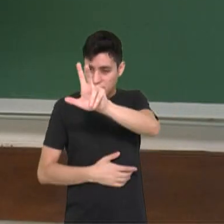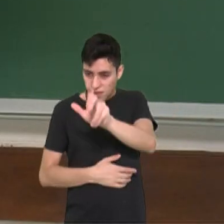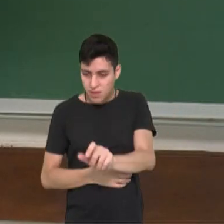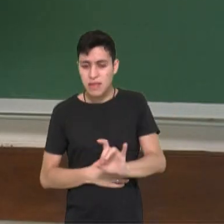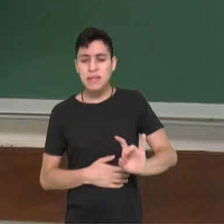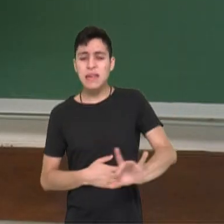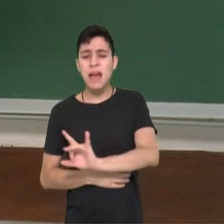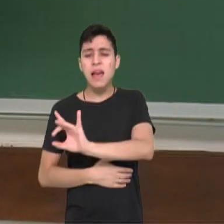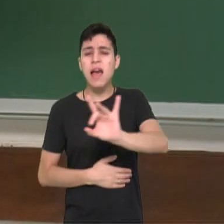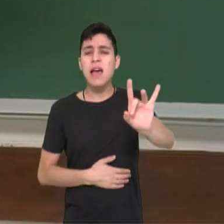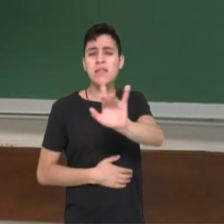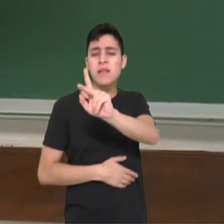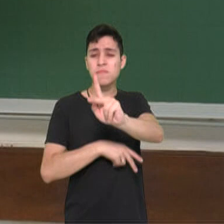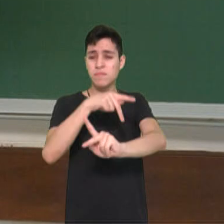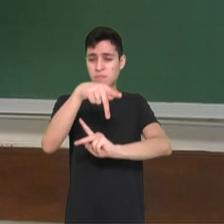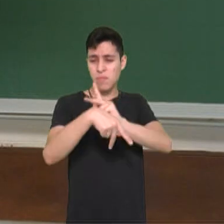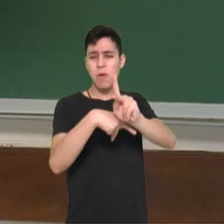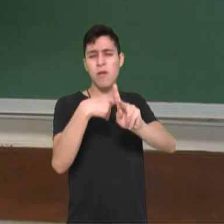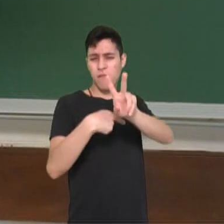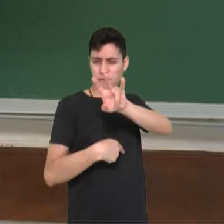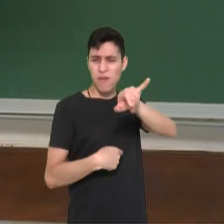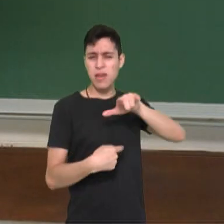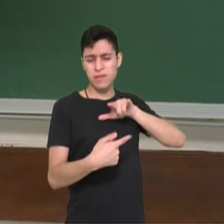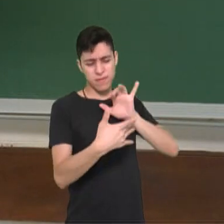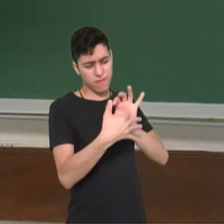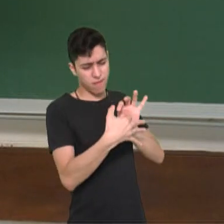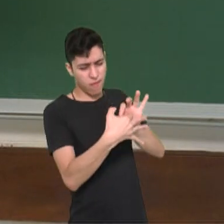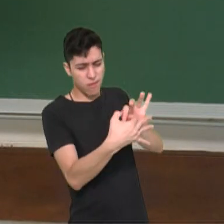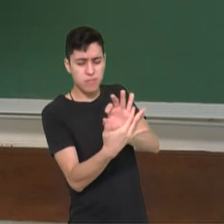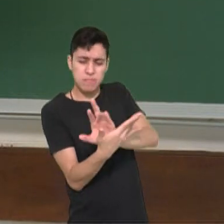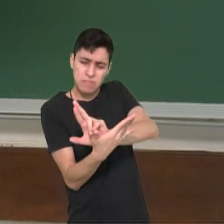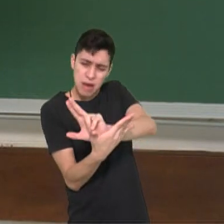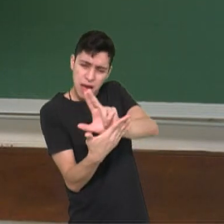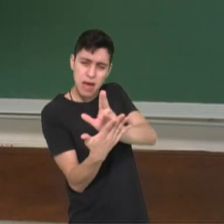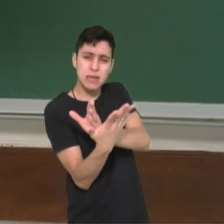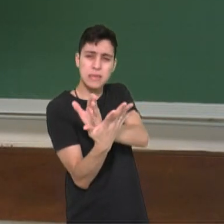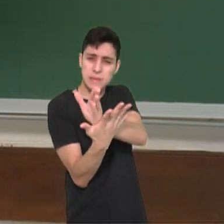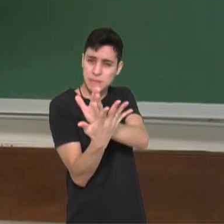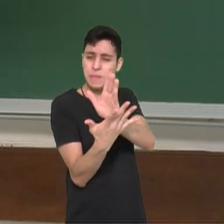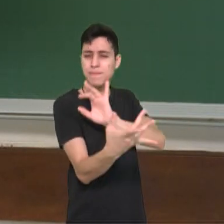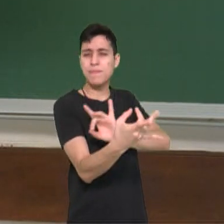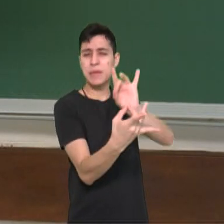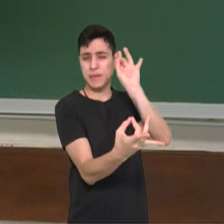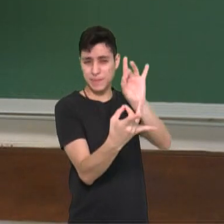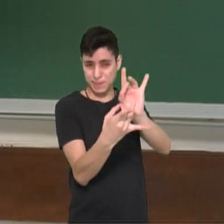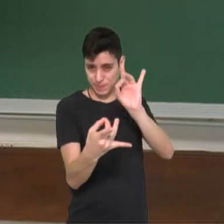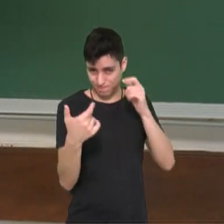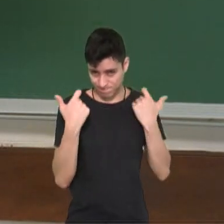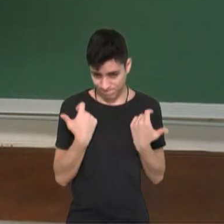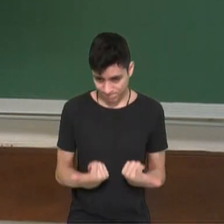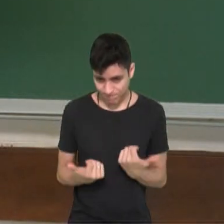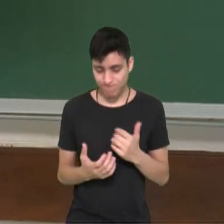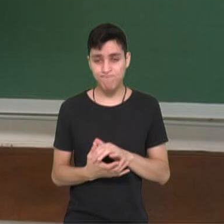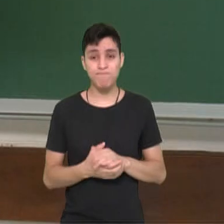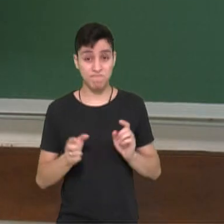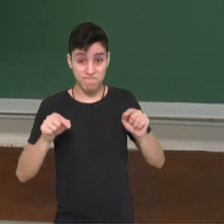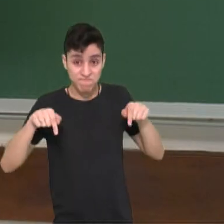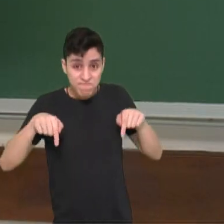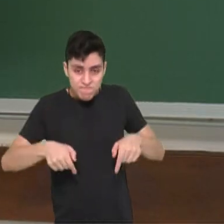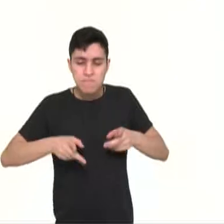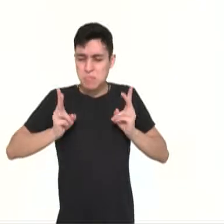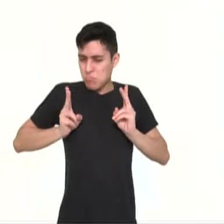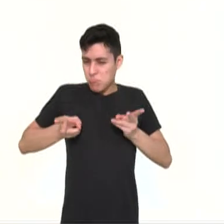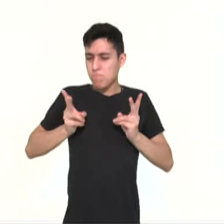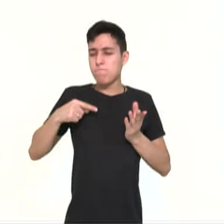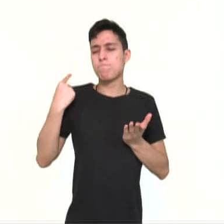ter um contexto étnico, né, diferenciado, cultural. Nós também vamos ver nessa nossa aula, né, a gente